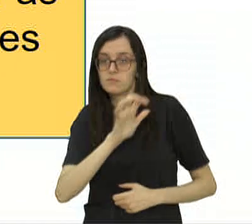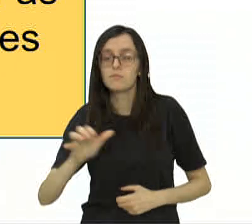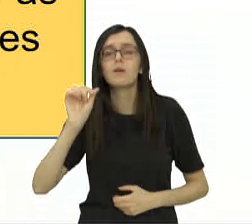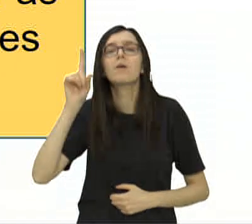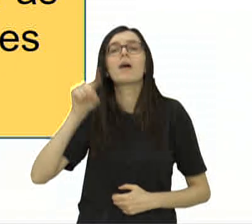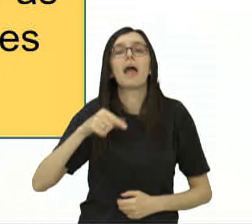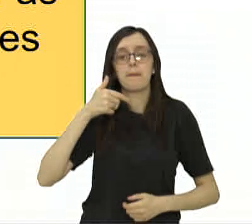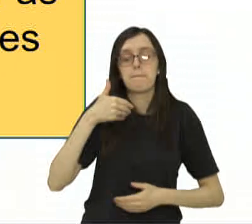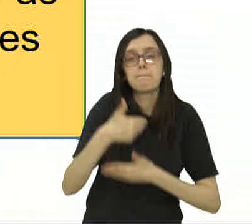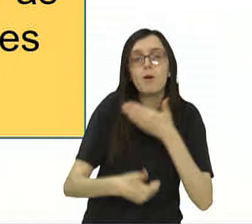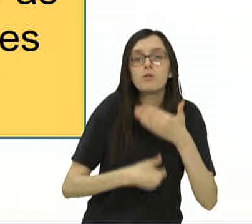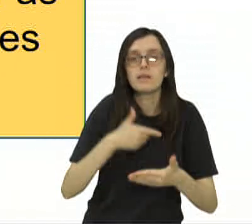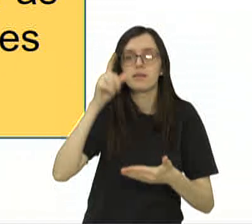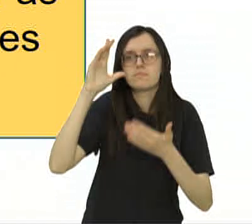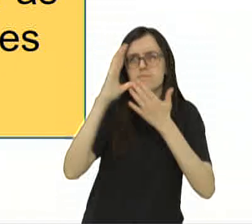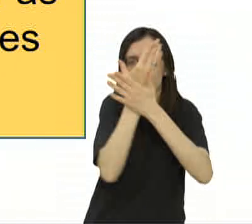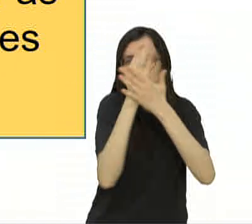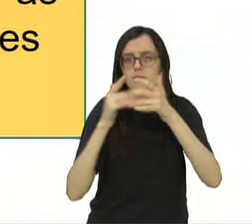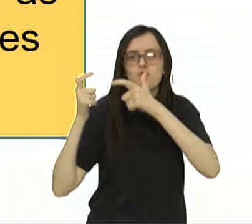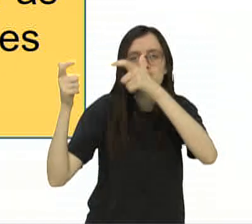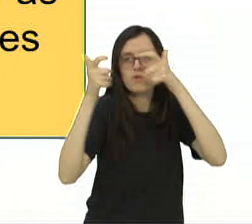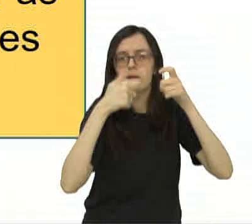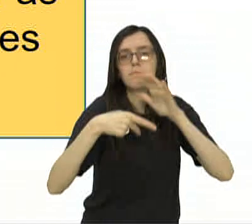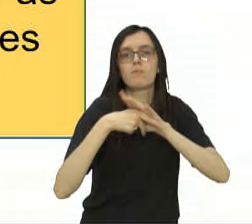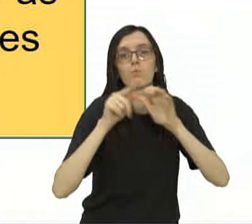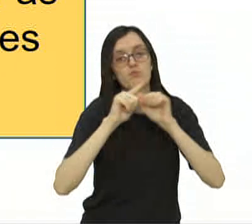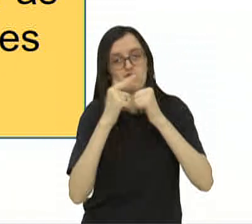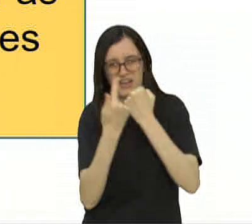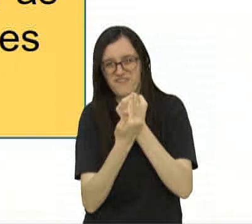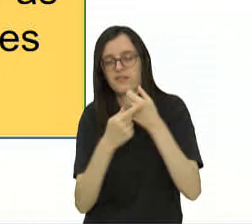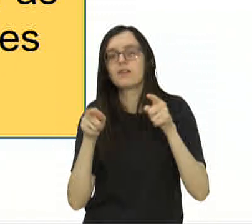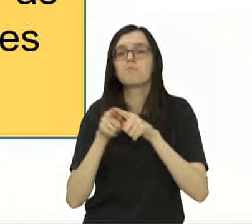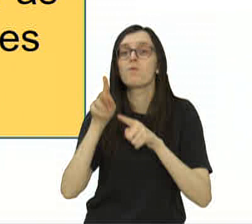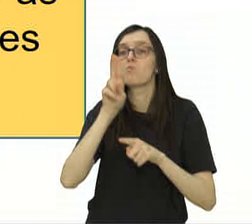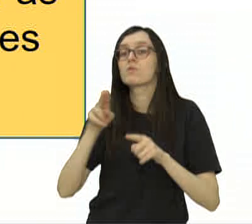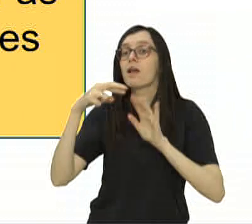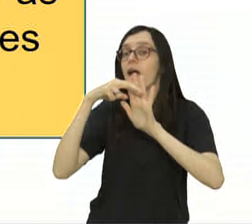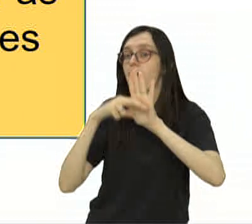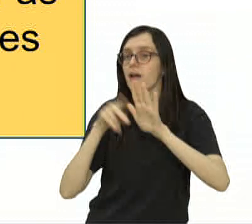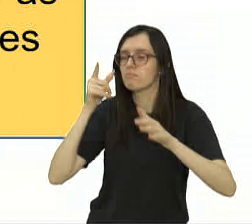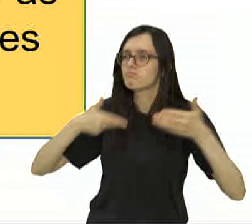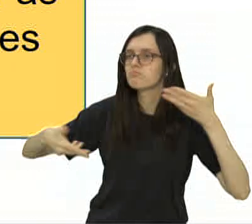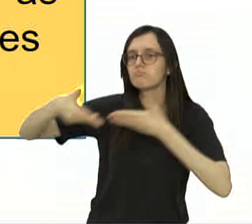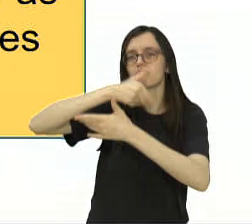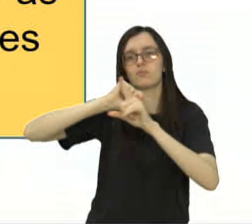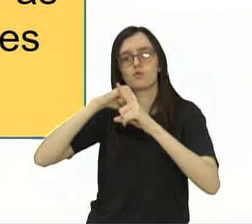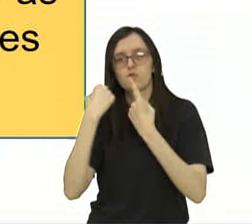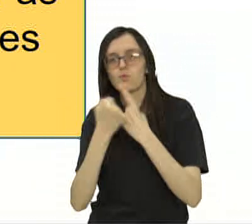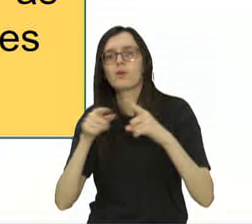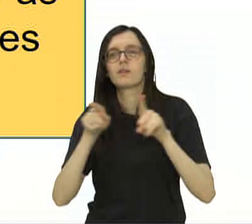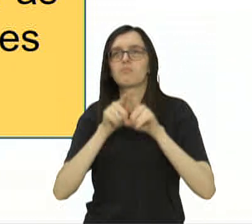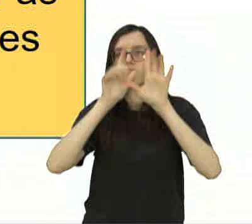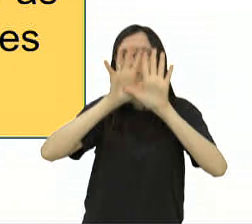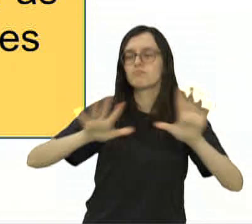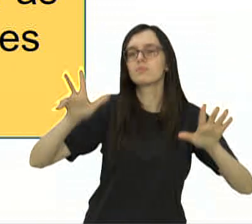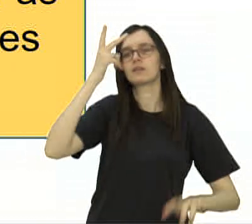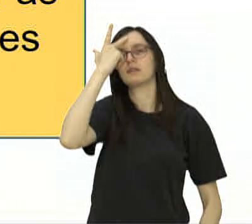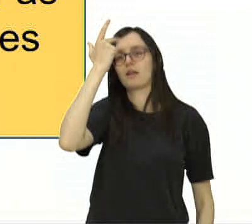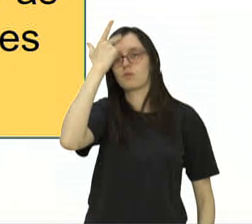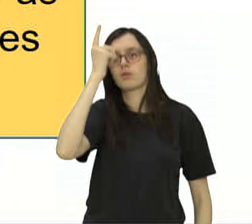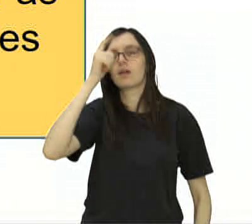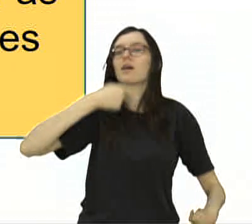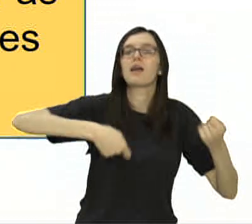no processo de separação de áreas do espaço geográfico utilizando critérios, com as interações sociais, físico-naturais,